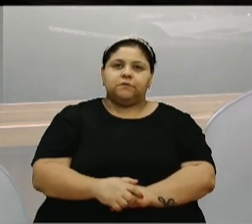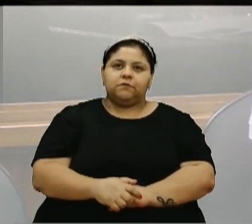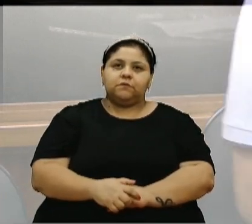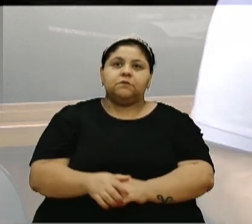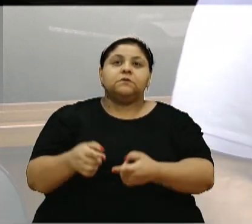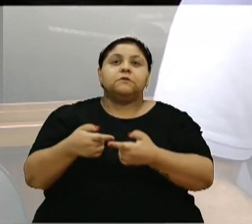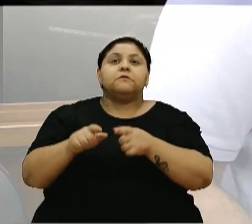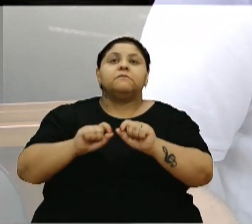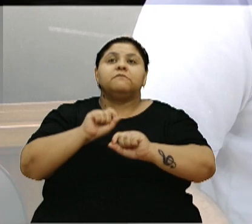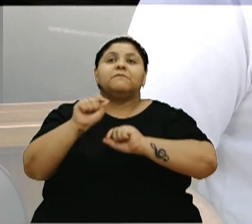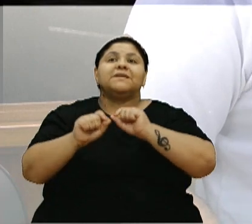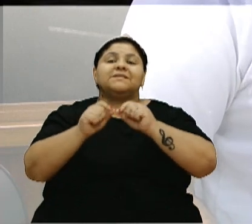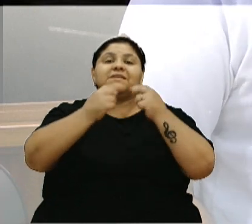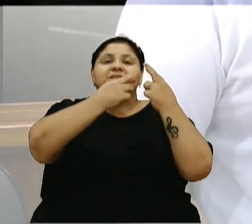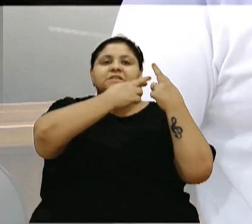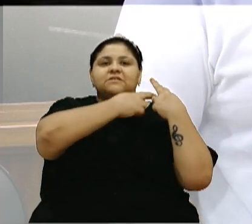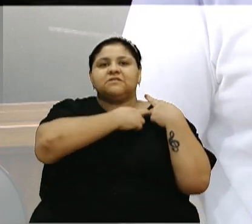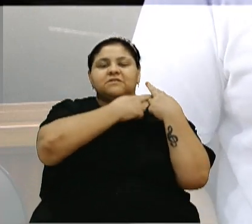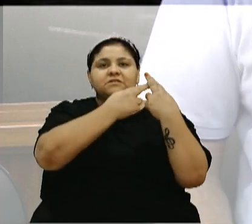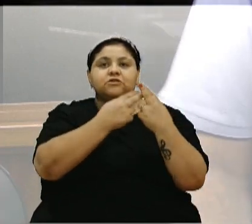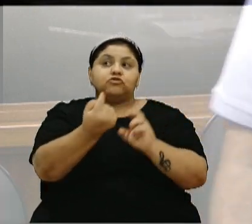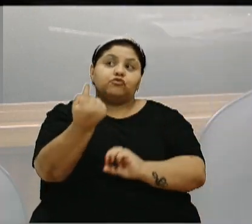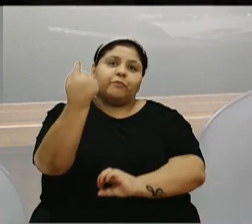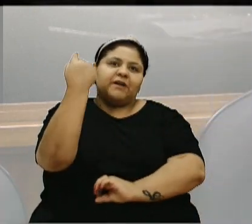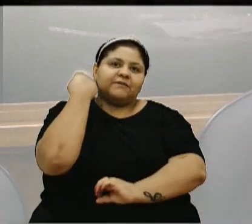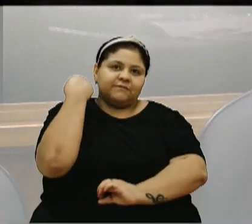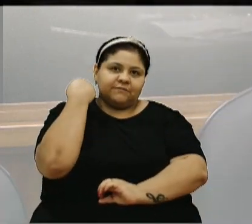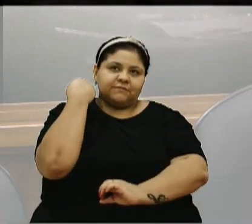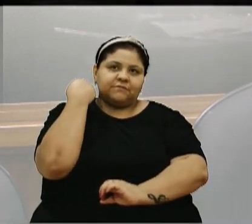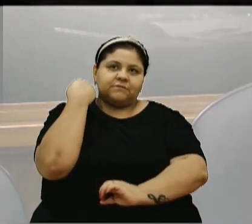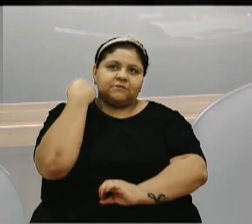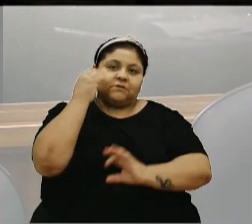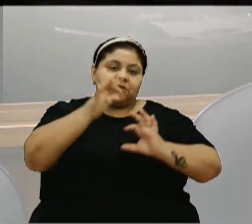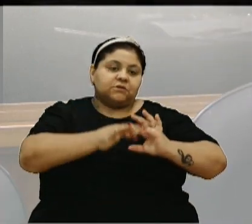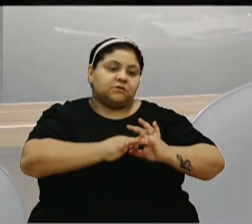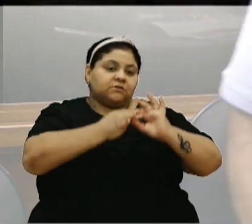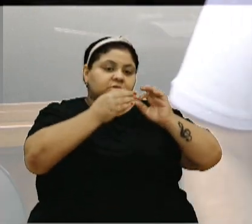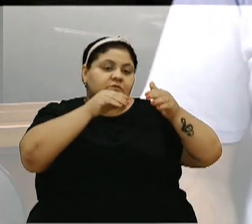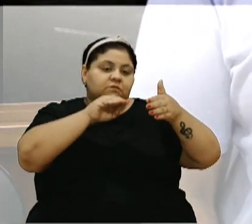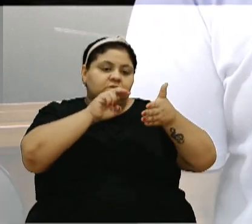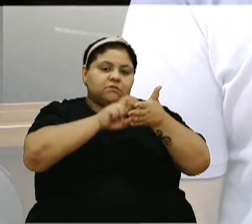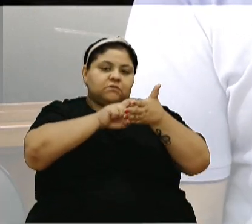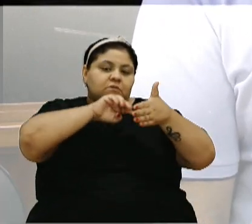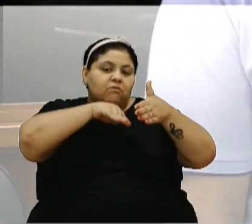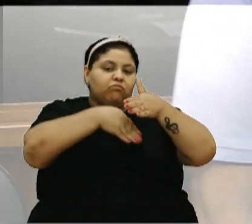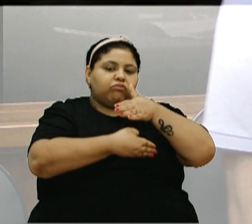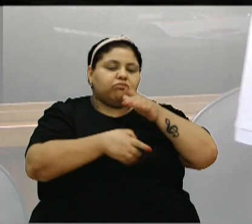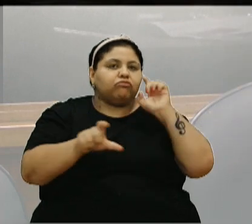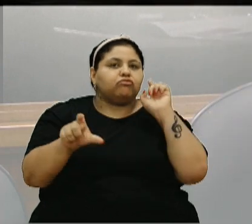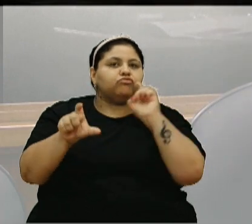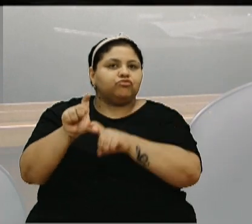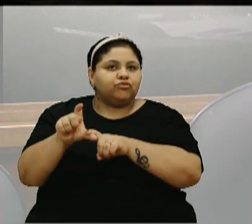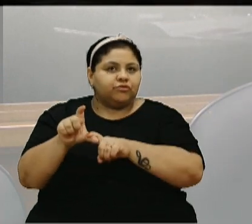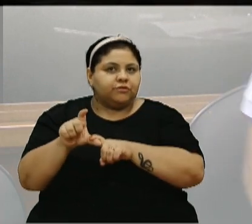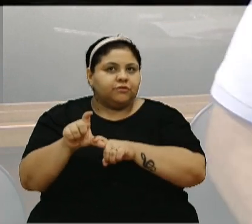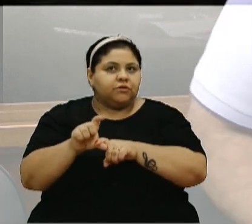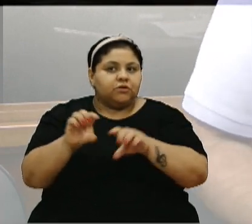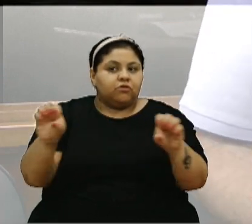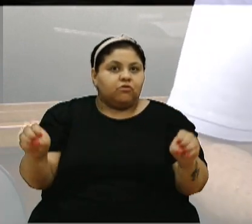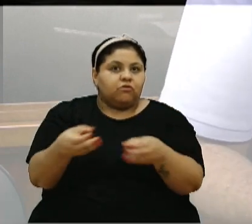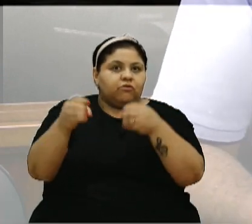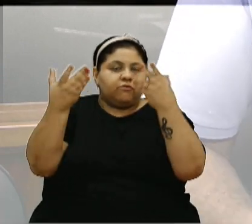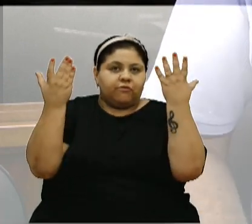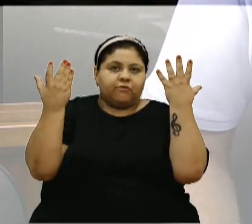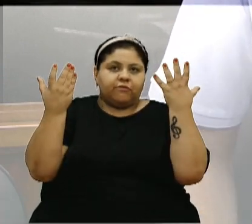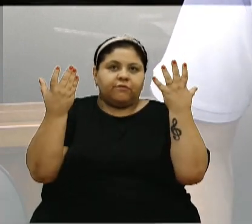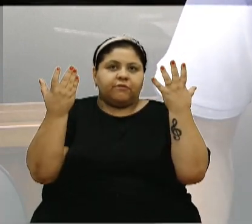Mas quem são os responsáveis do passado de ter deixado os caixas da festa endividado? Pelas festas